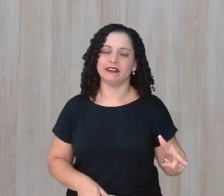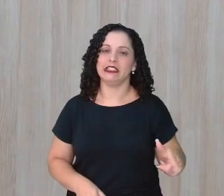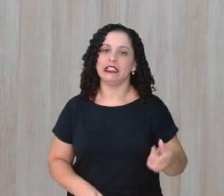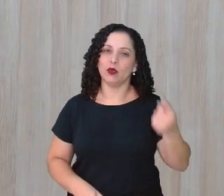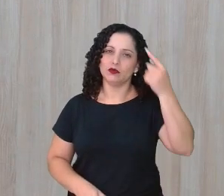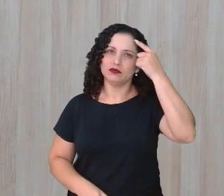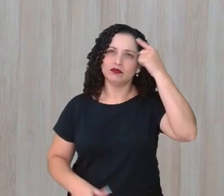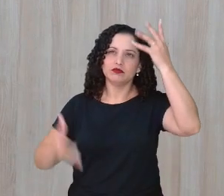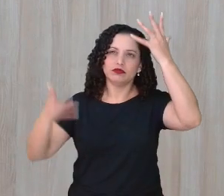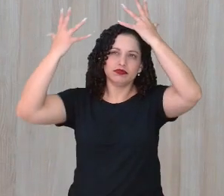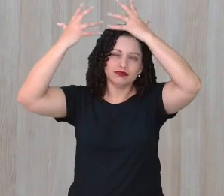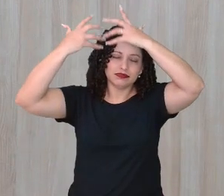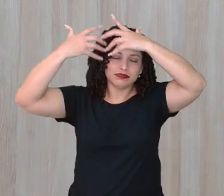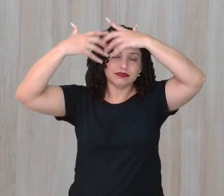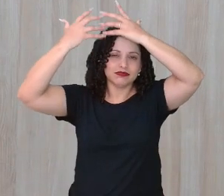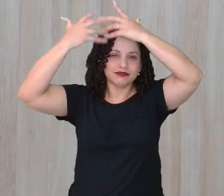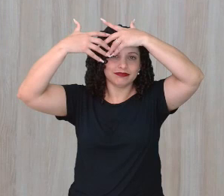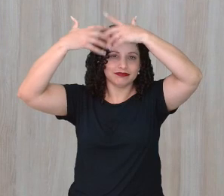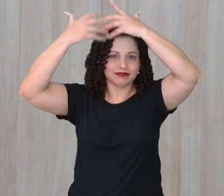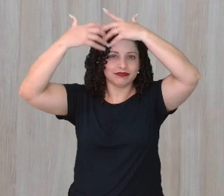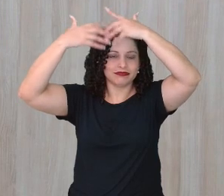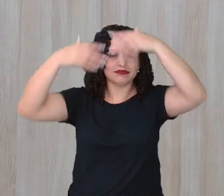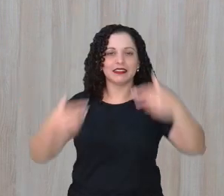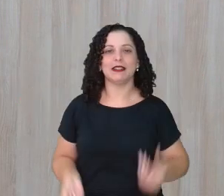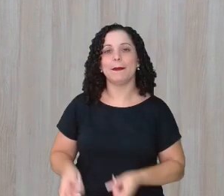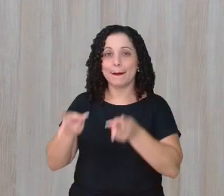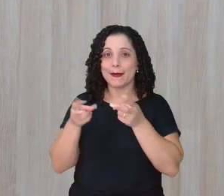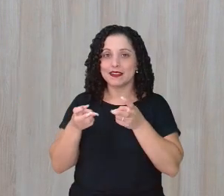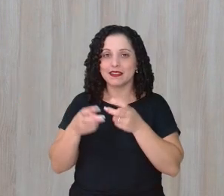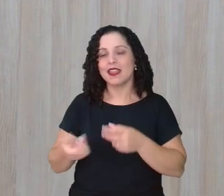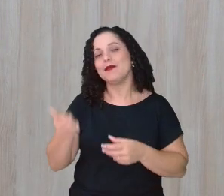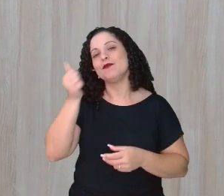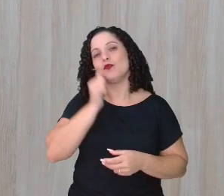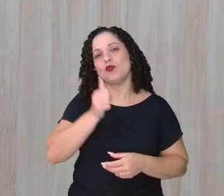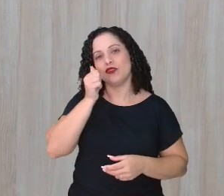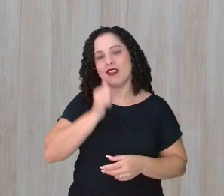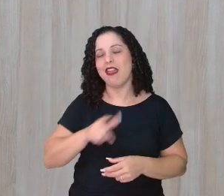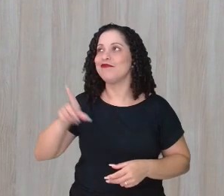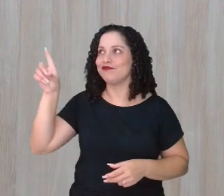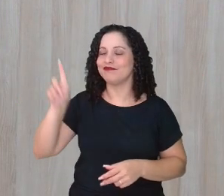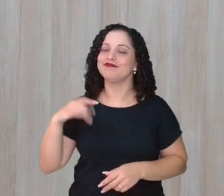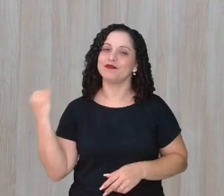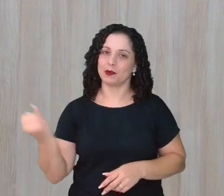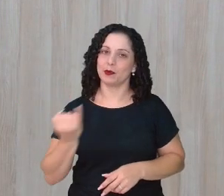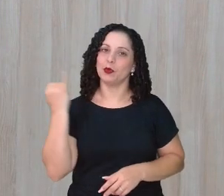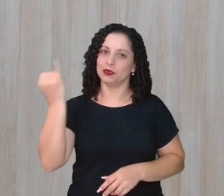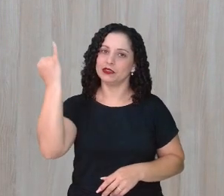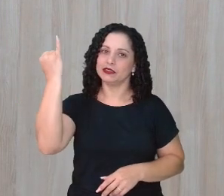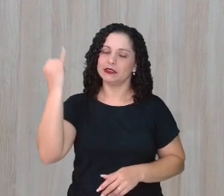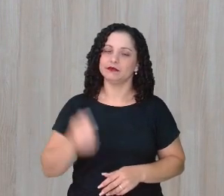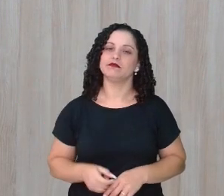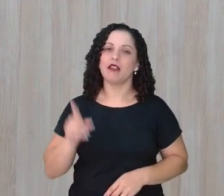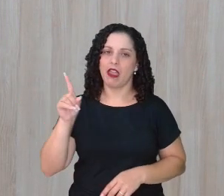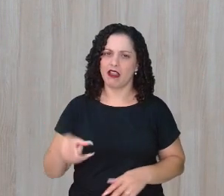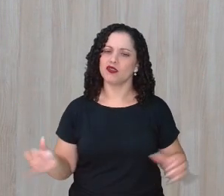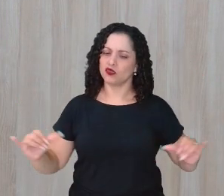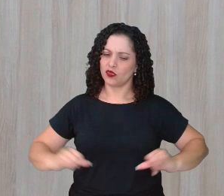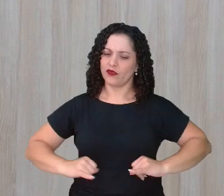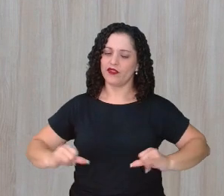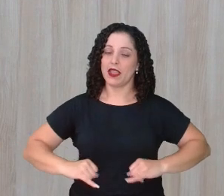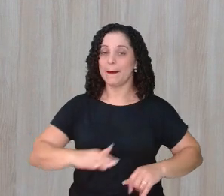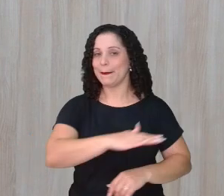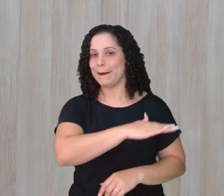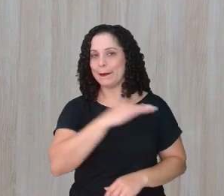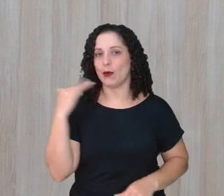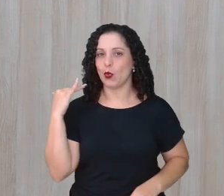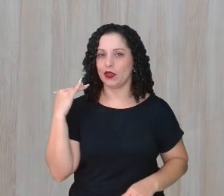Questiona e vê a importância dessa mulher, né? Apesar dela ter sido perseguida, né? Ter sido morta na guilhotina, mas